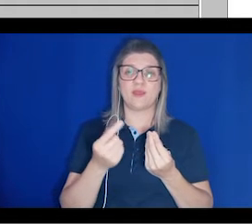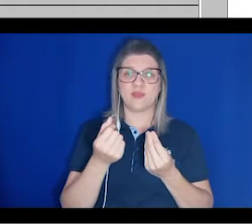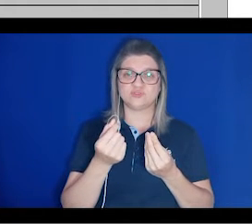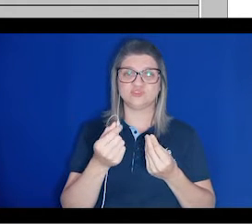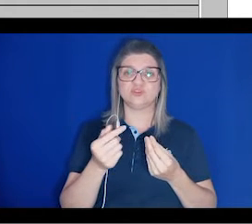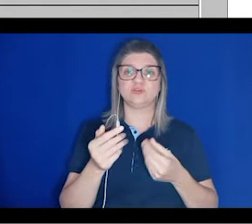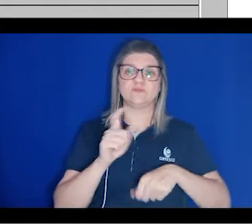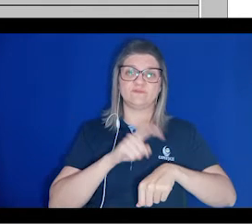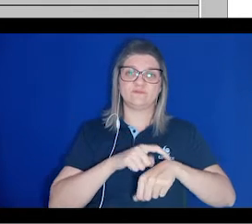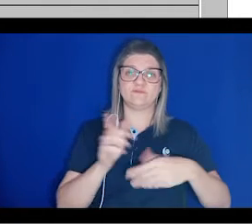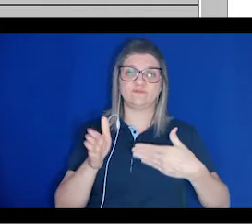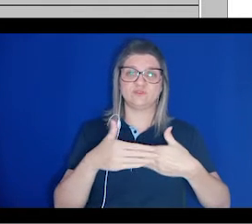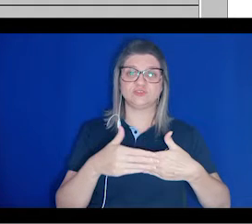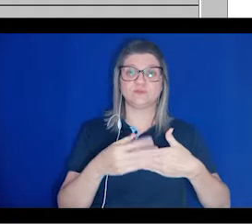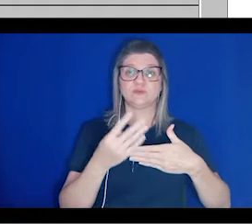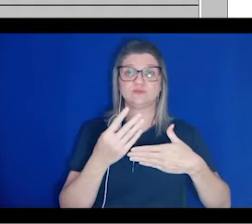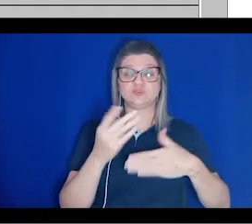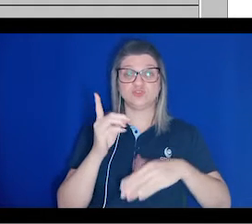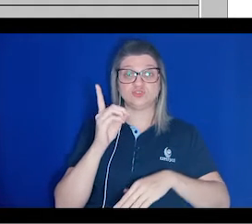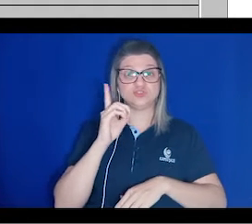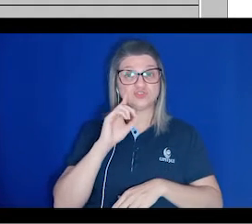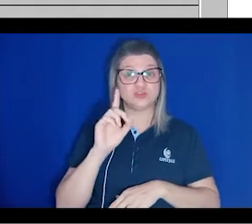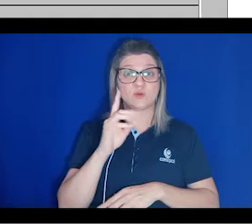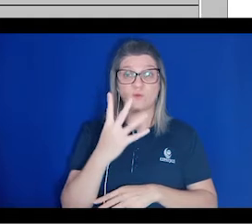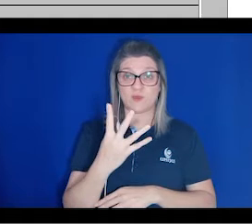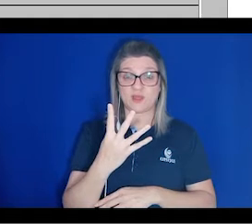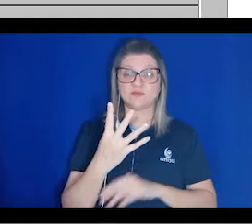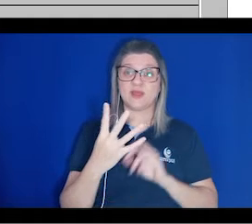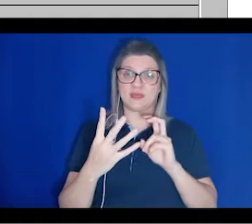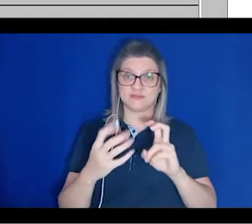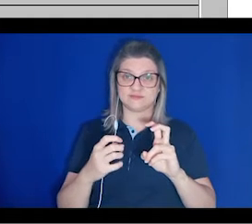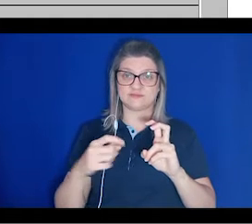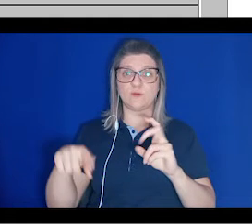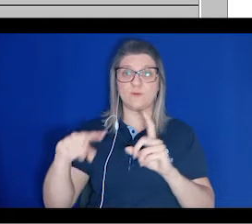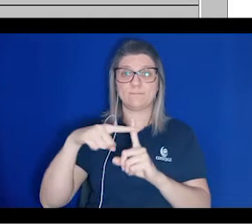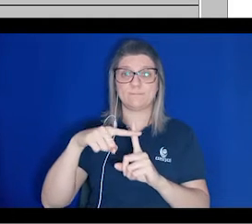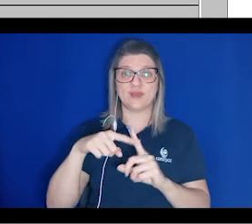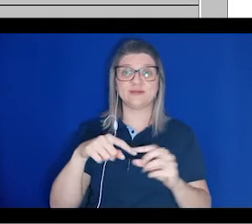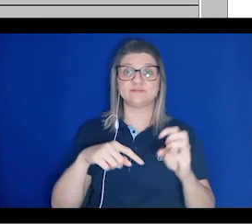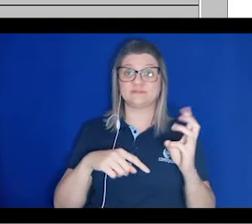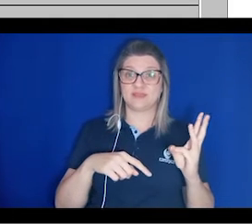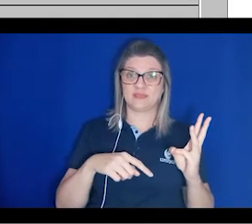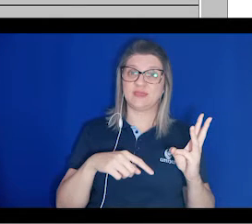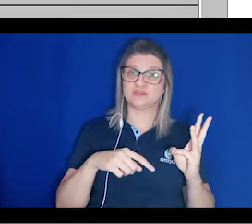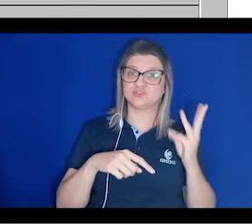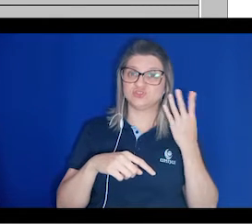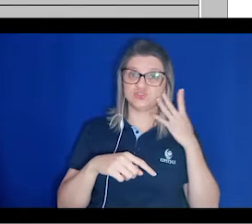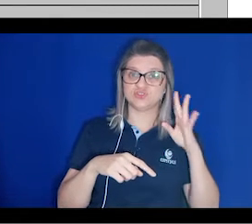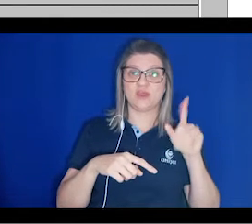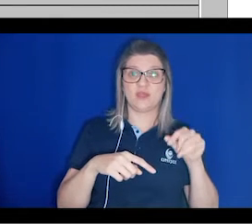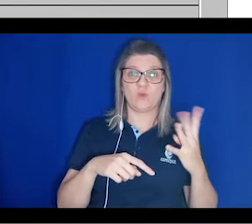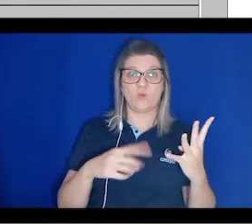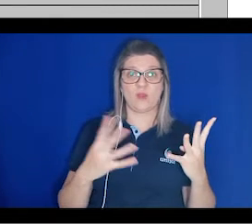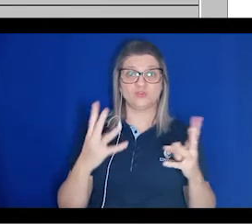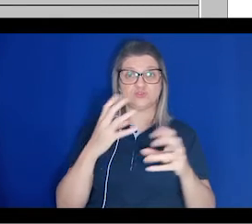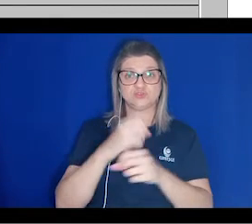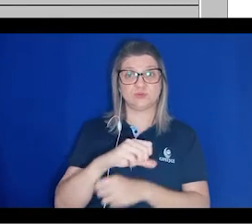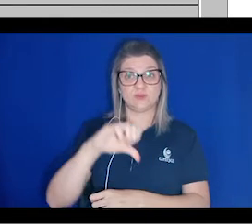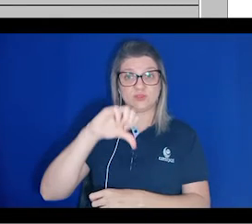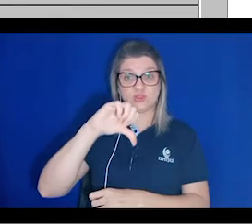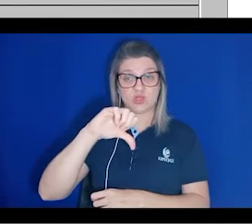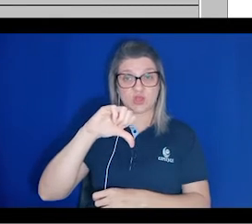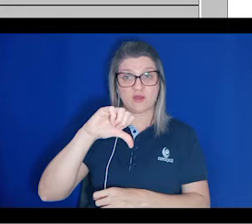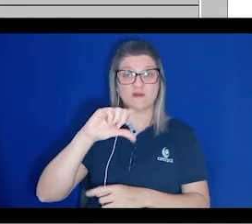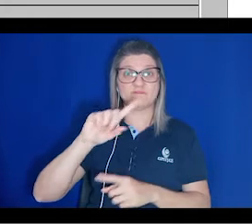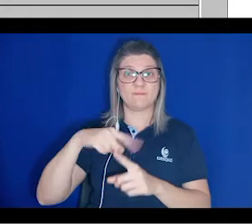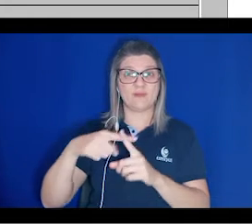data 4, que foi 5, mais de fechamento na data 3, que foi 4, 9, mais do dia 2,